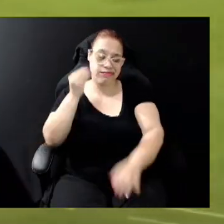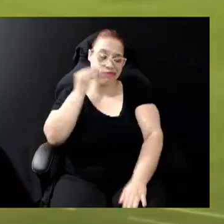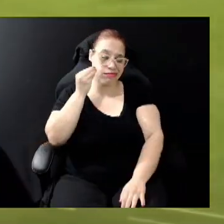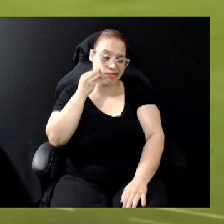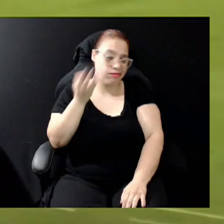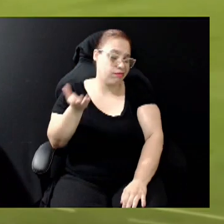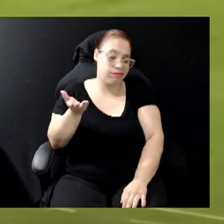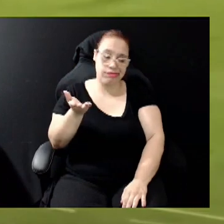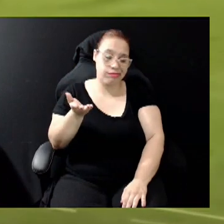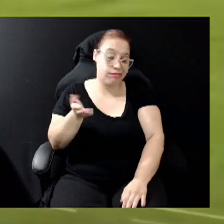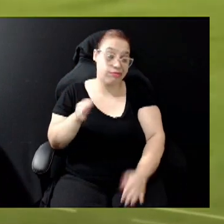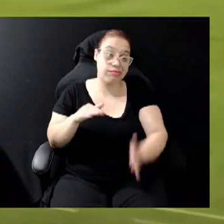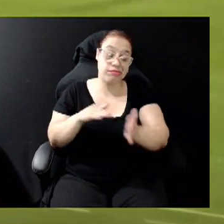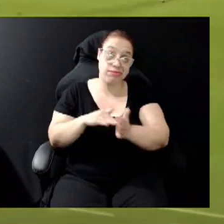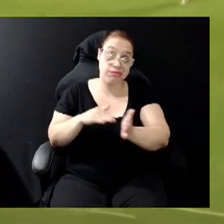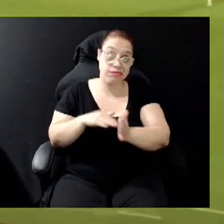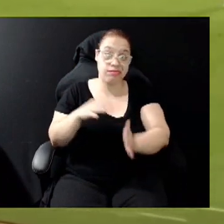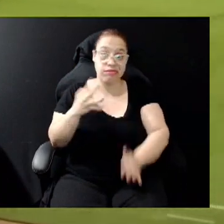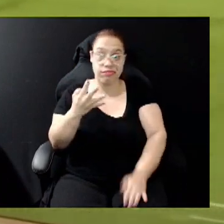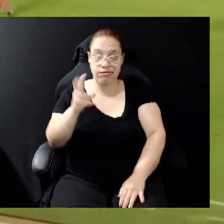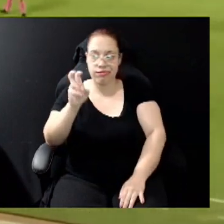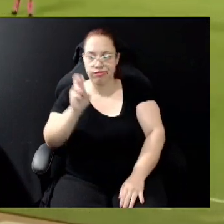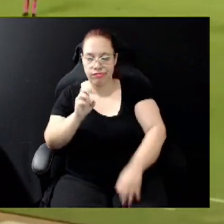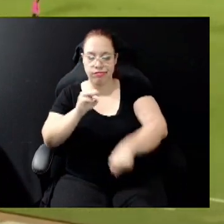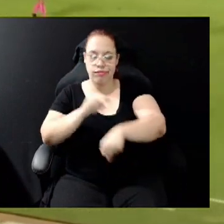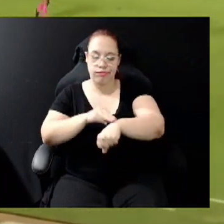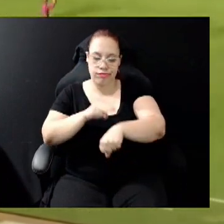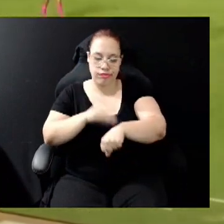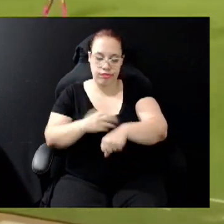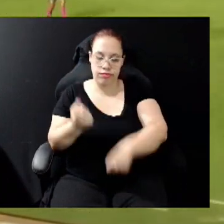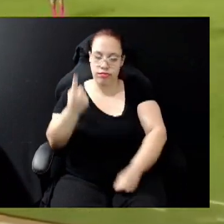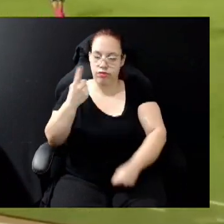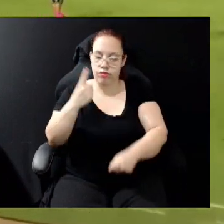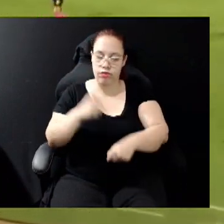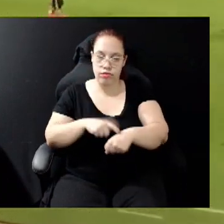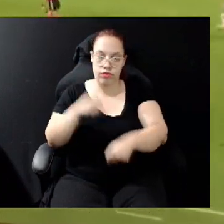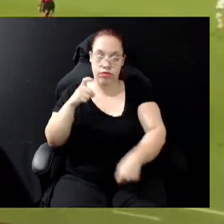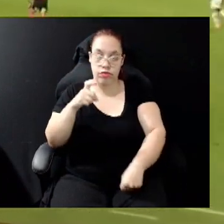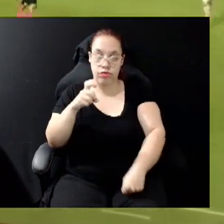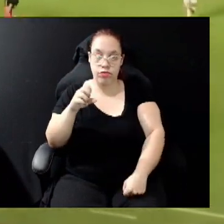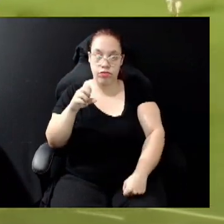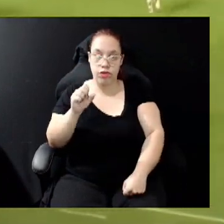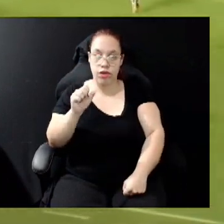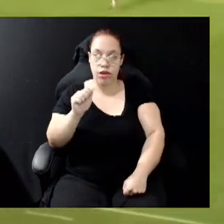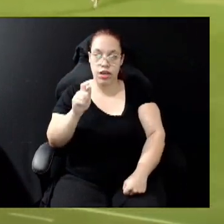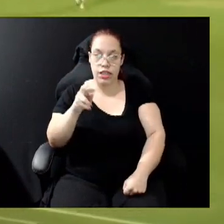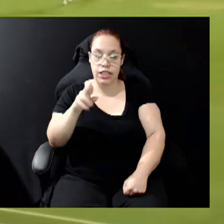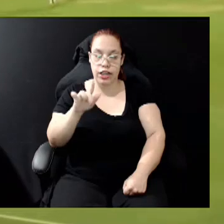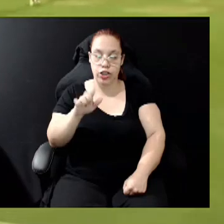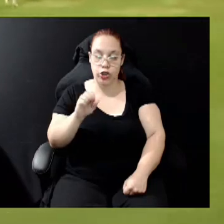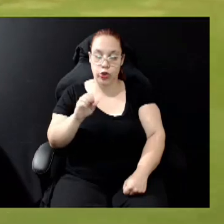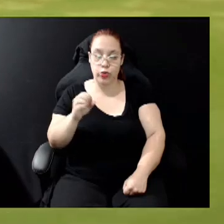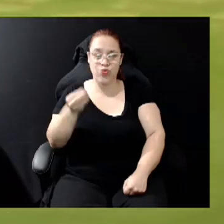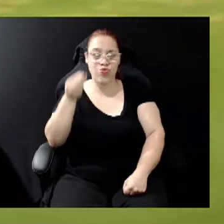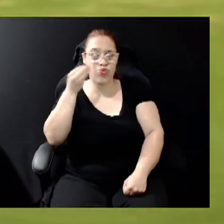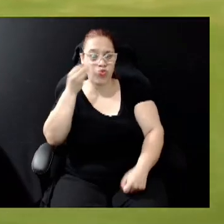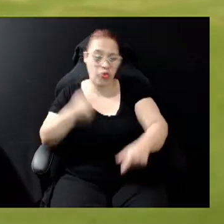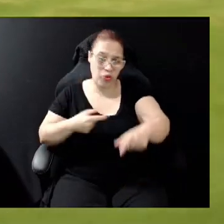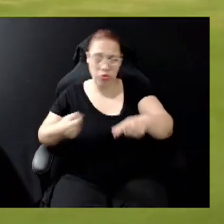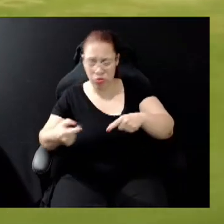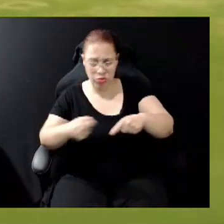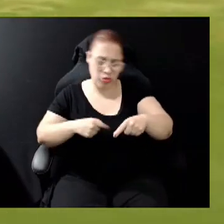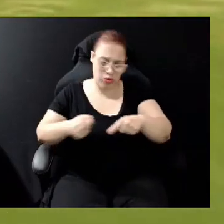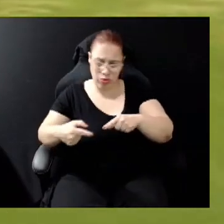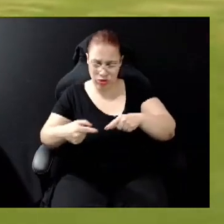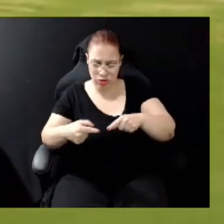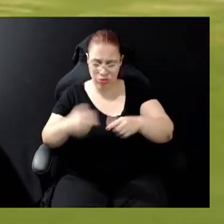que aos 45 minutos do primeiro tempo, Sérgio Rafael tentou driblar dentro da área, perdeu